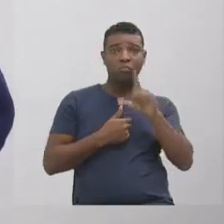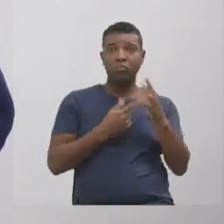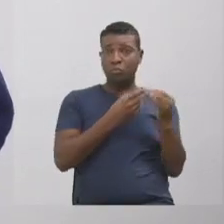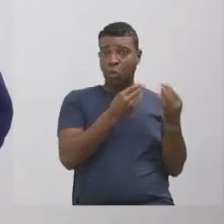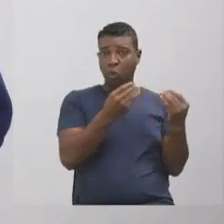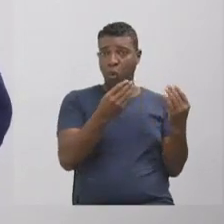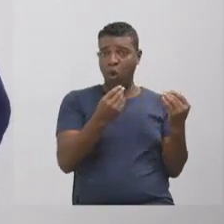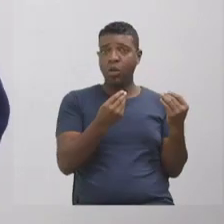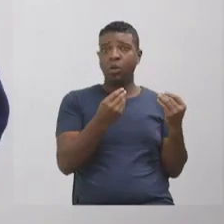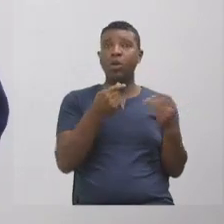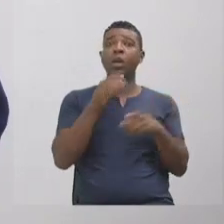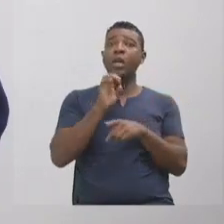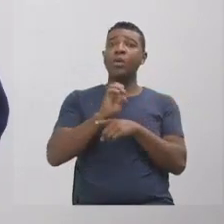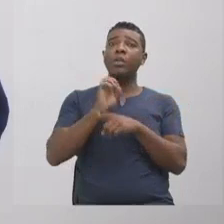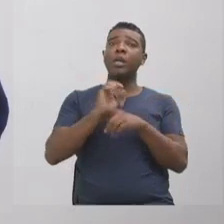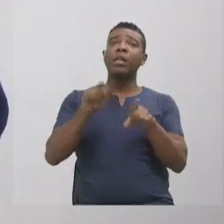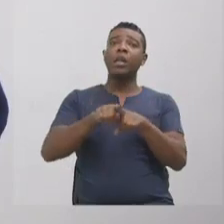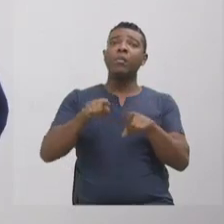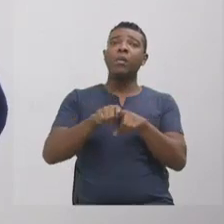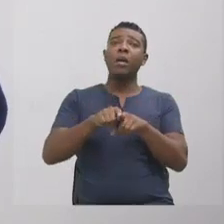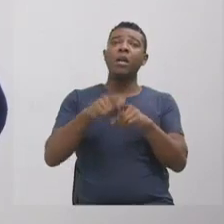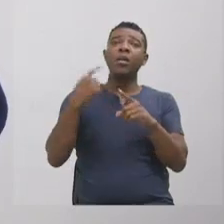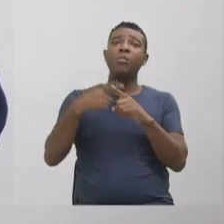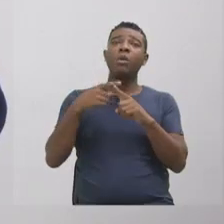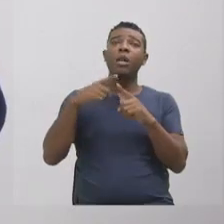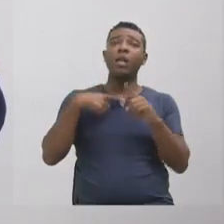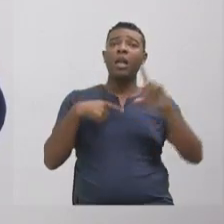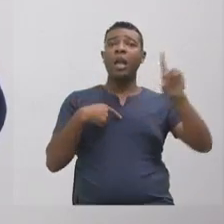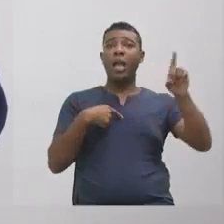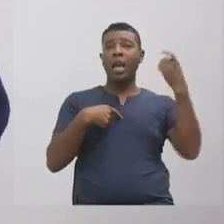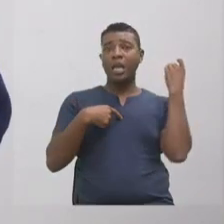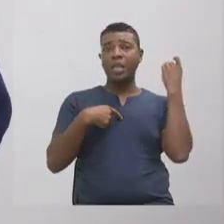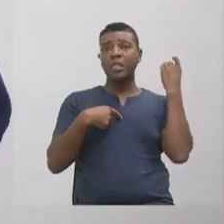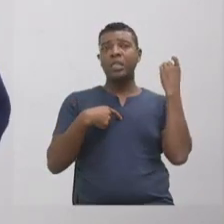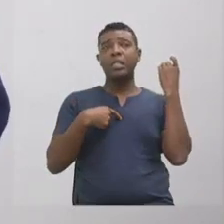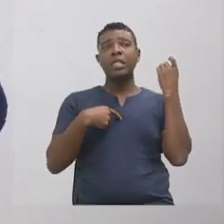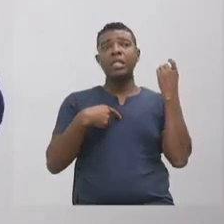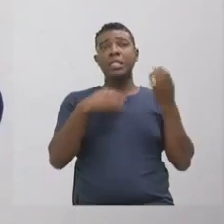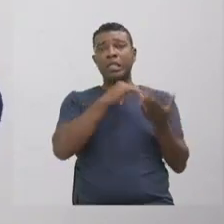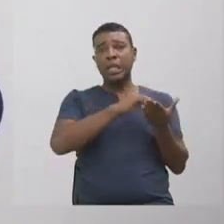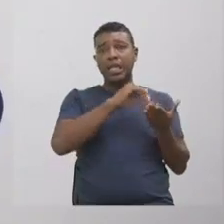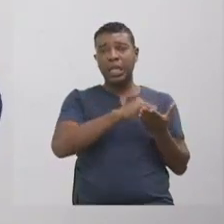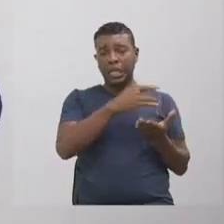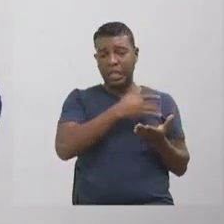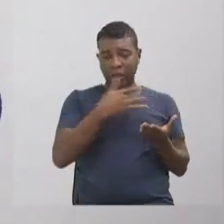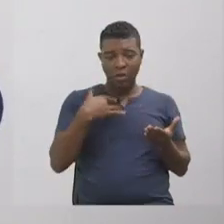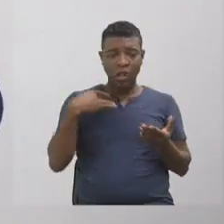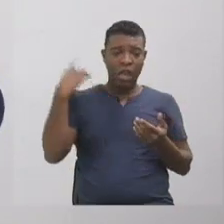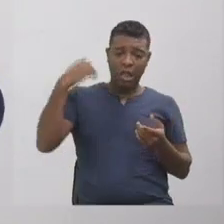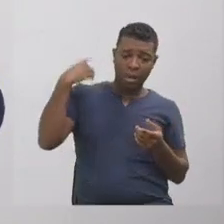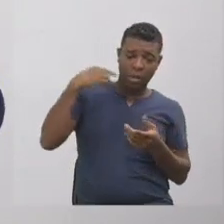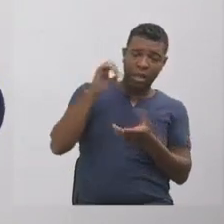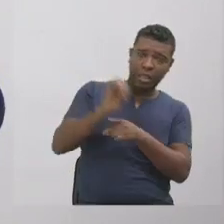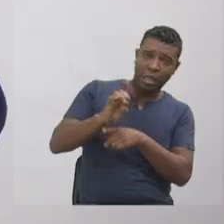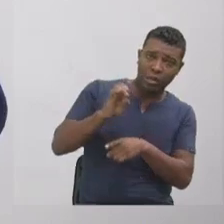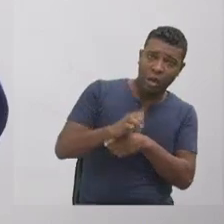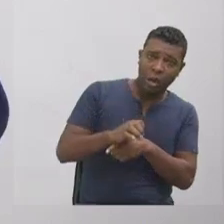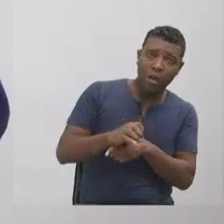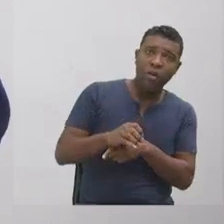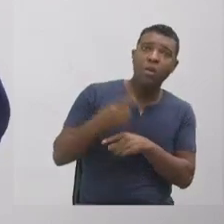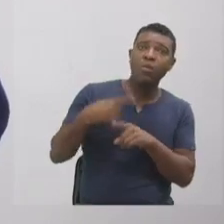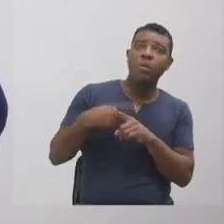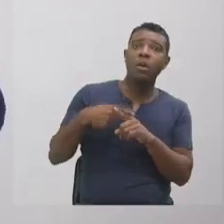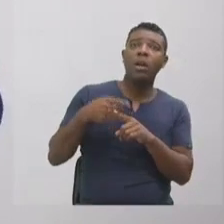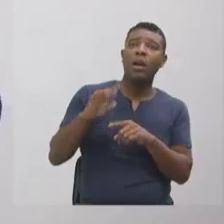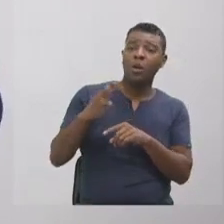também por ter uma secretária de saúde como deputado estadual porque eu tenho certeza que nesses meus quatro anos eu quero